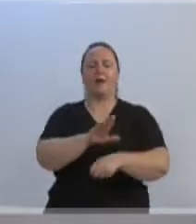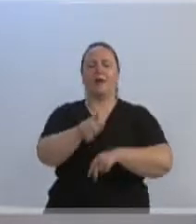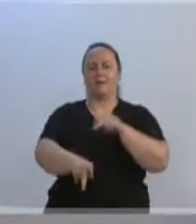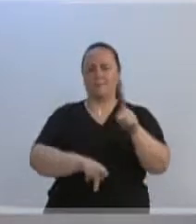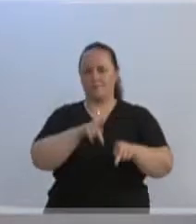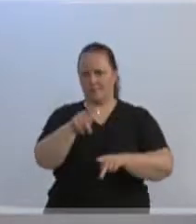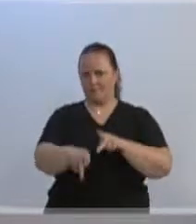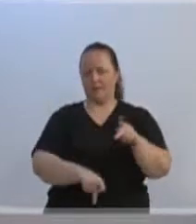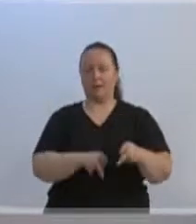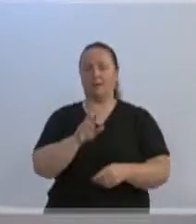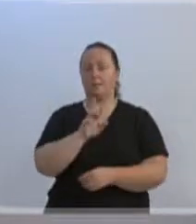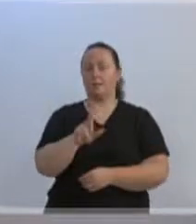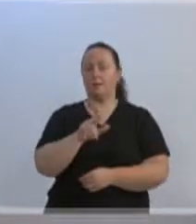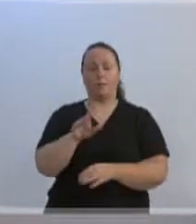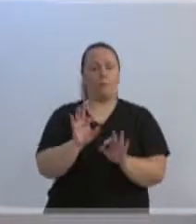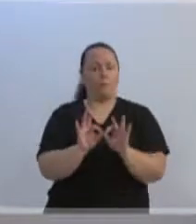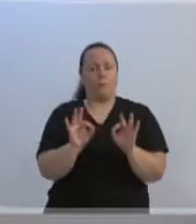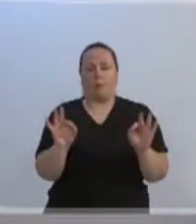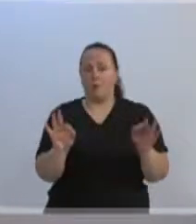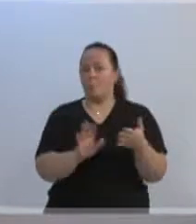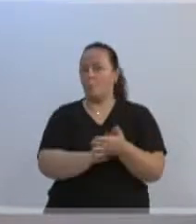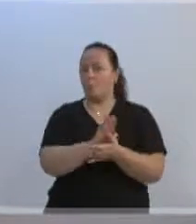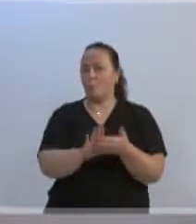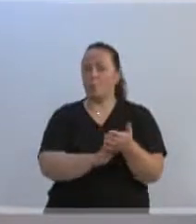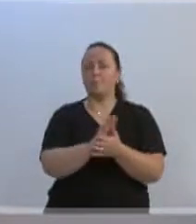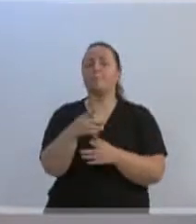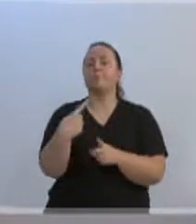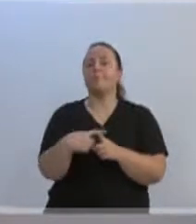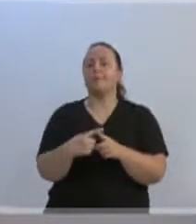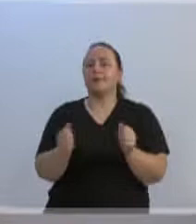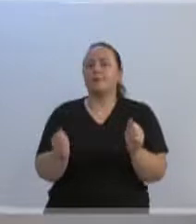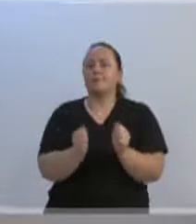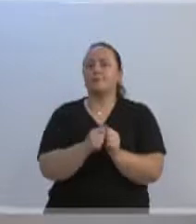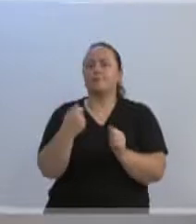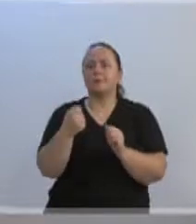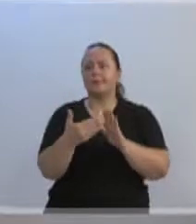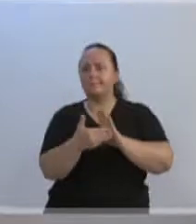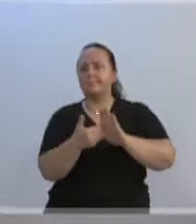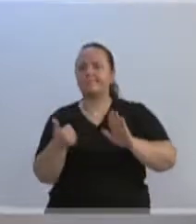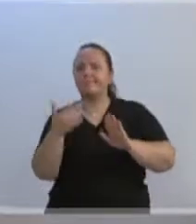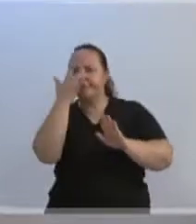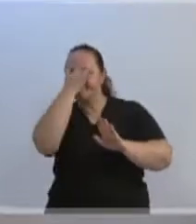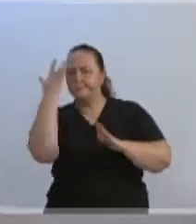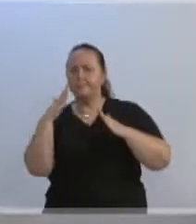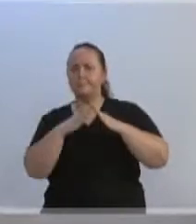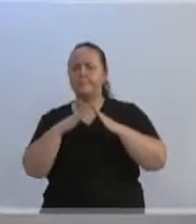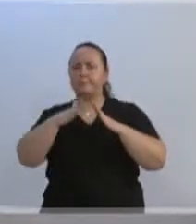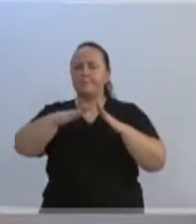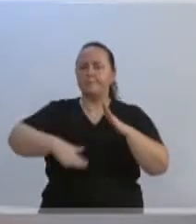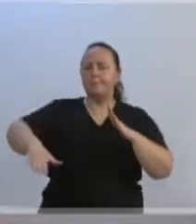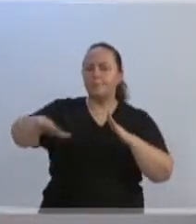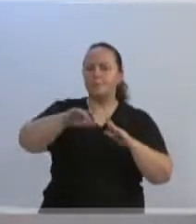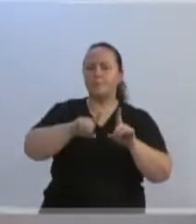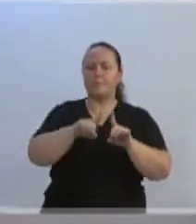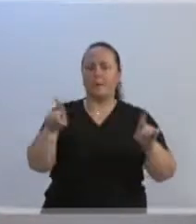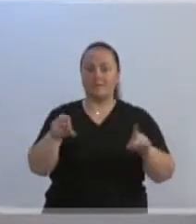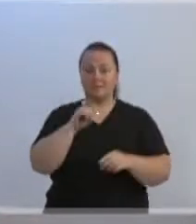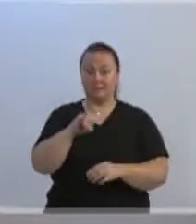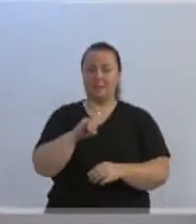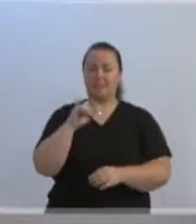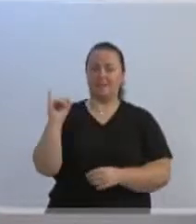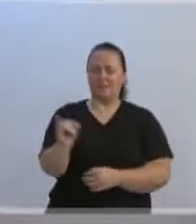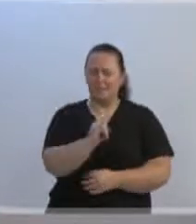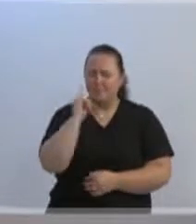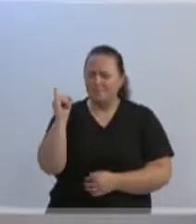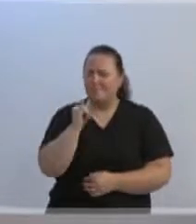não é algo tão simples como eu disse pois envolve inclusive desapropriação mas quando se quer algo que é muito importante para a